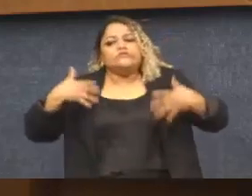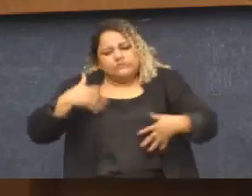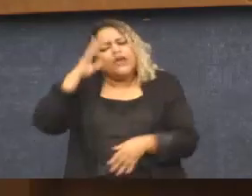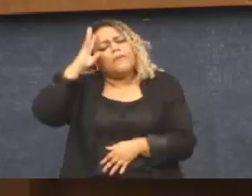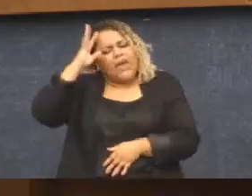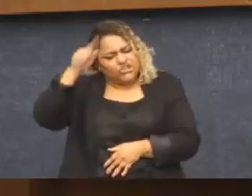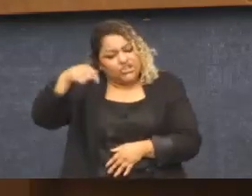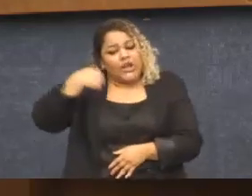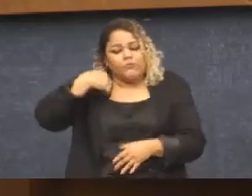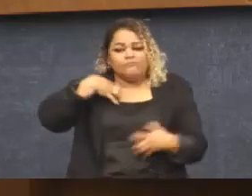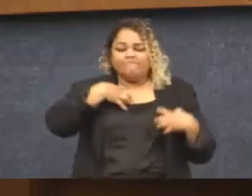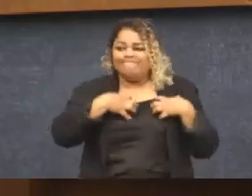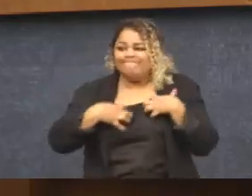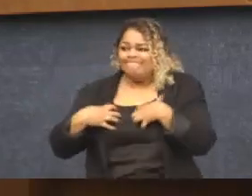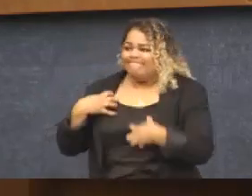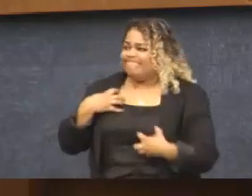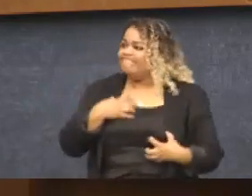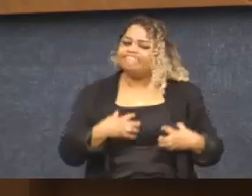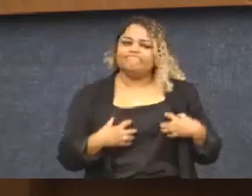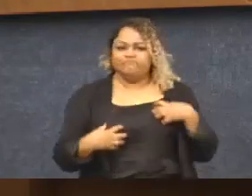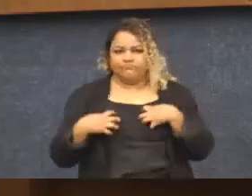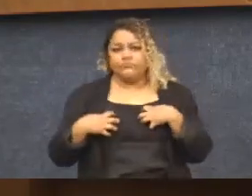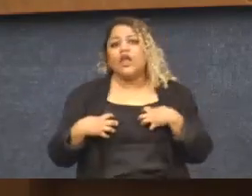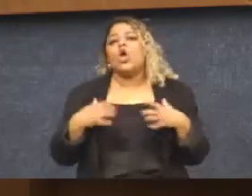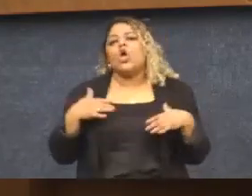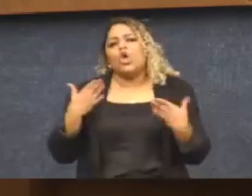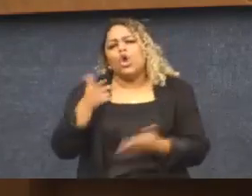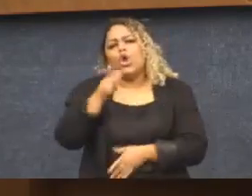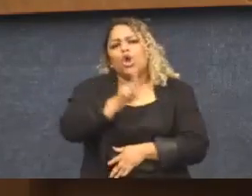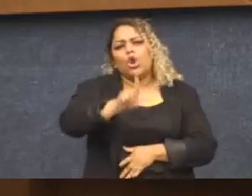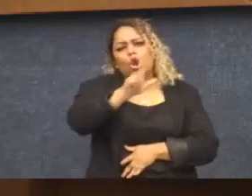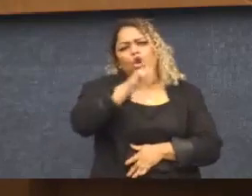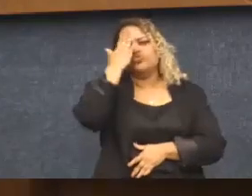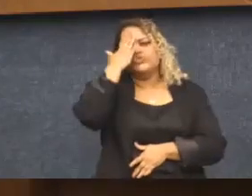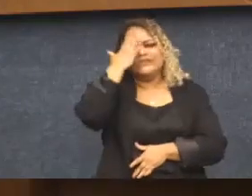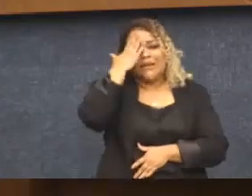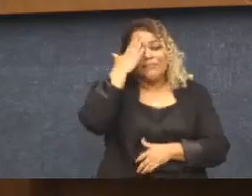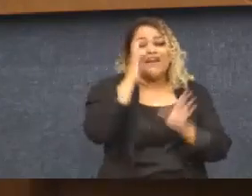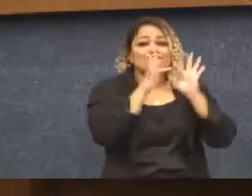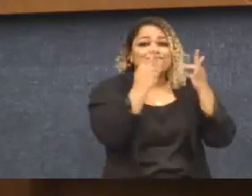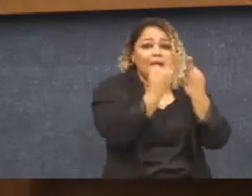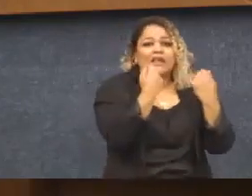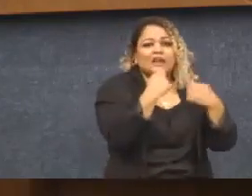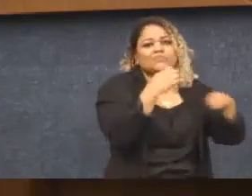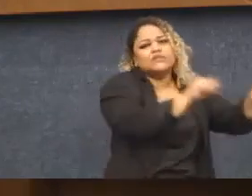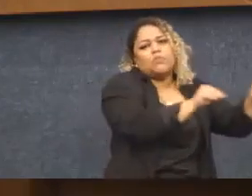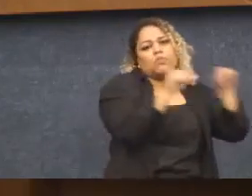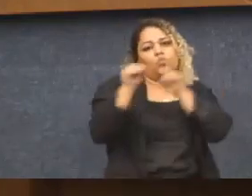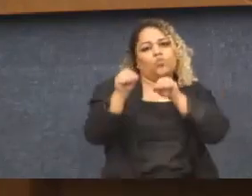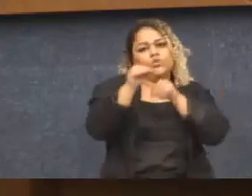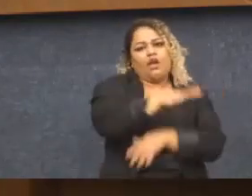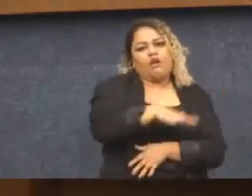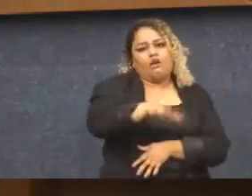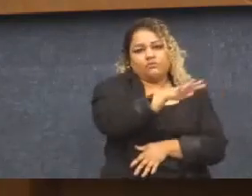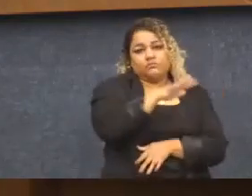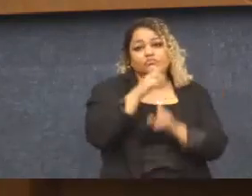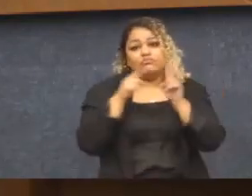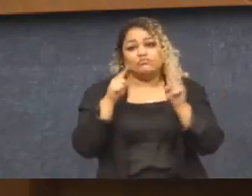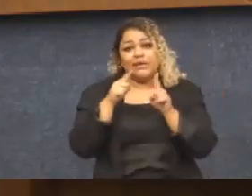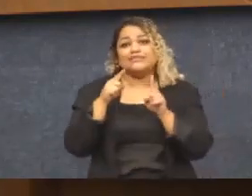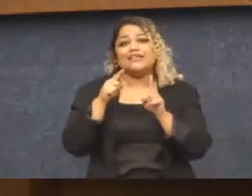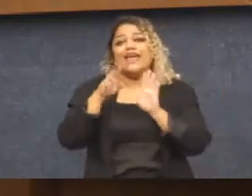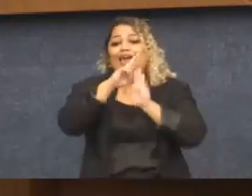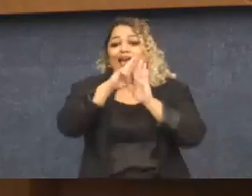eu sabia que existiam famílias que precisavam ser reassentadas naquela região, mas regra no setor público é feita para ser